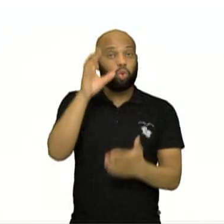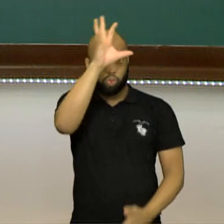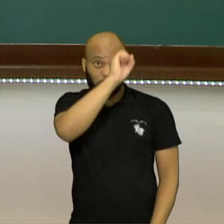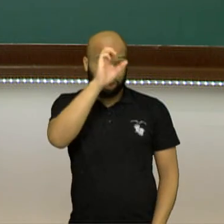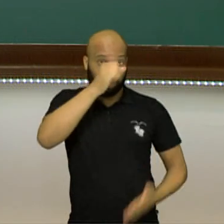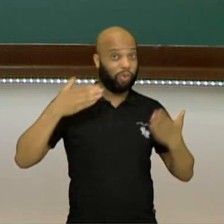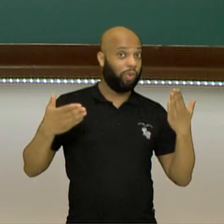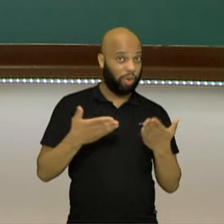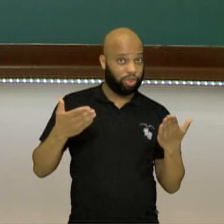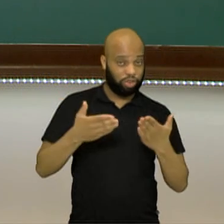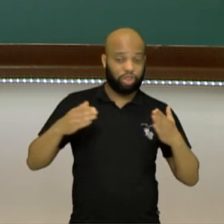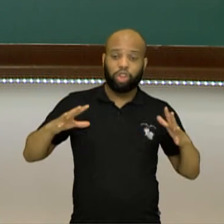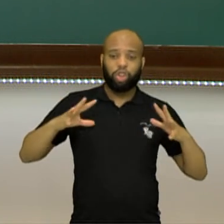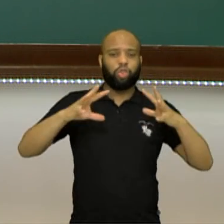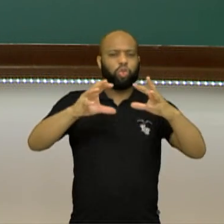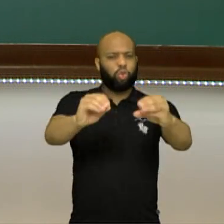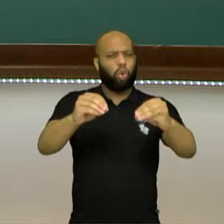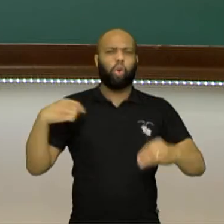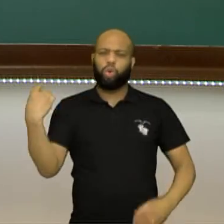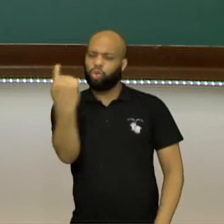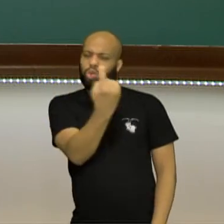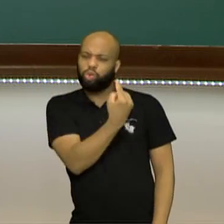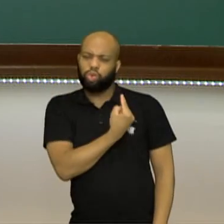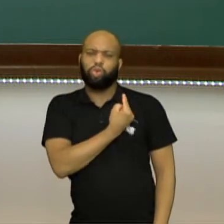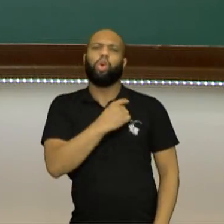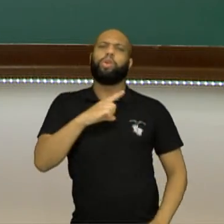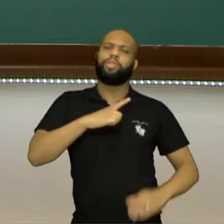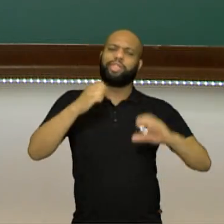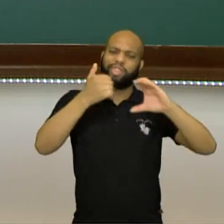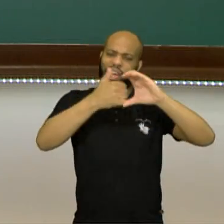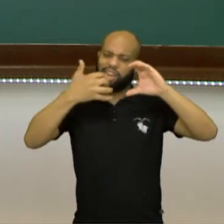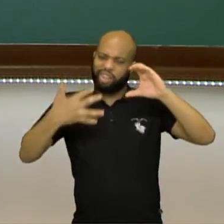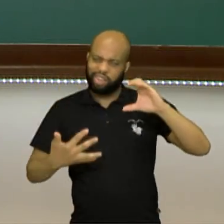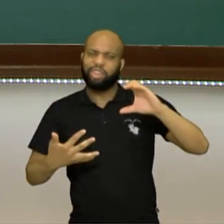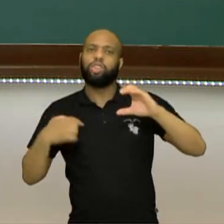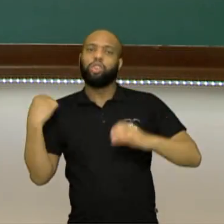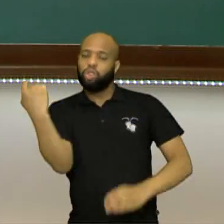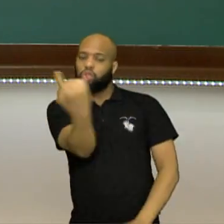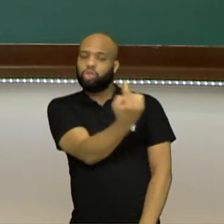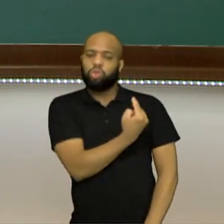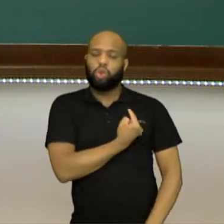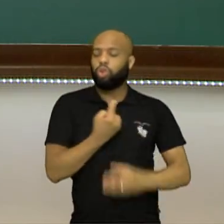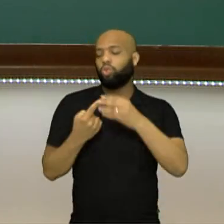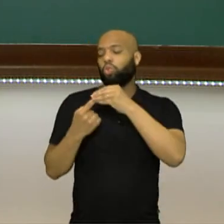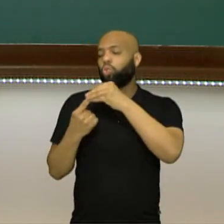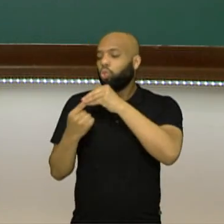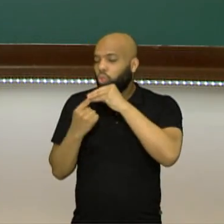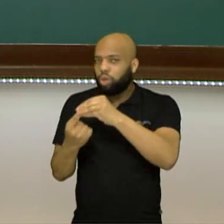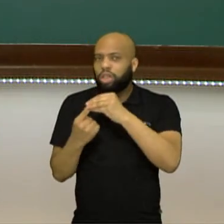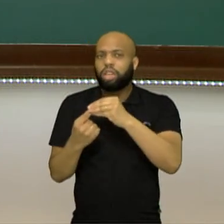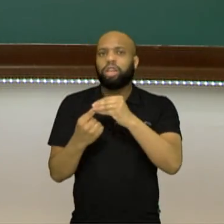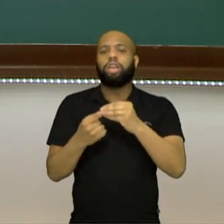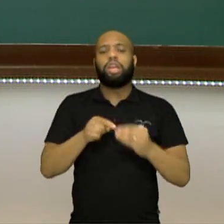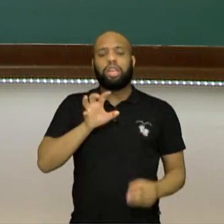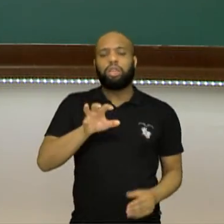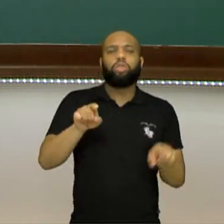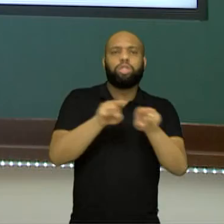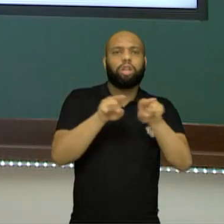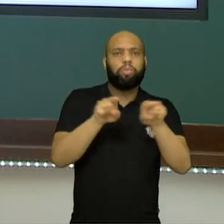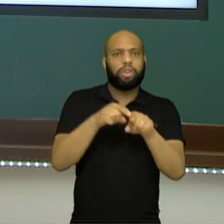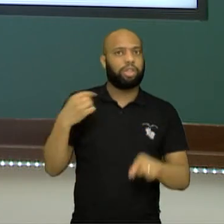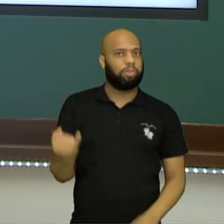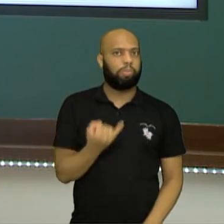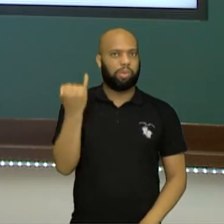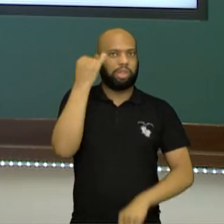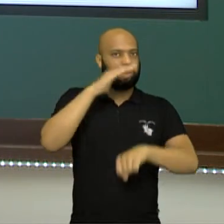aula? Todos nós possuímos características que nos tornam seres únicos. E isso também vale no momento de